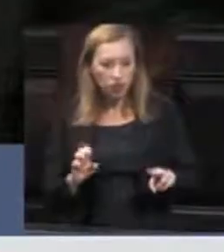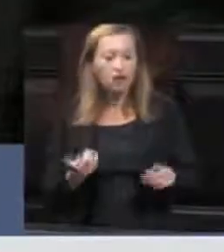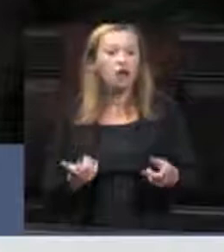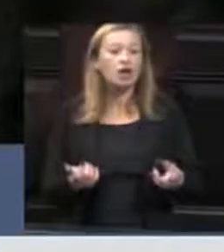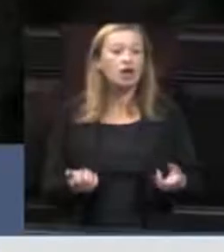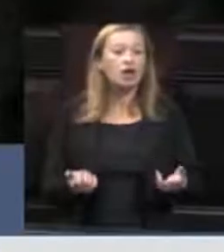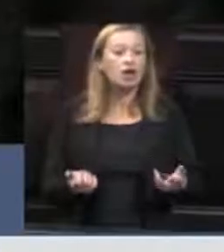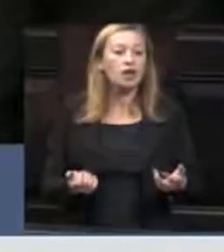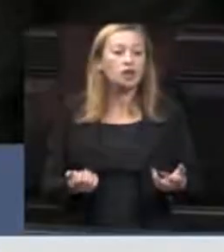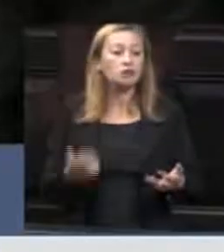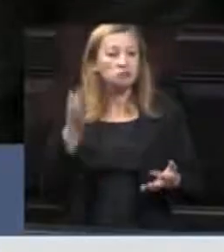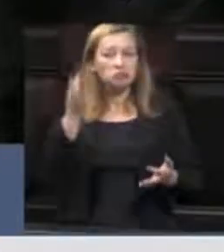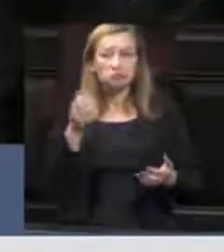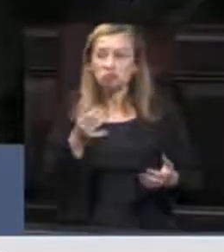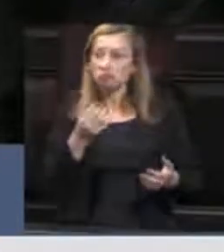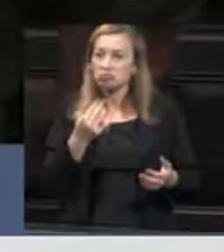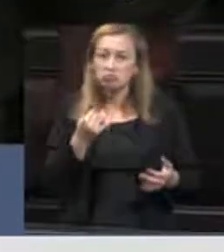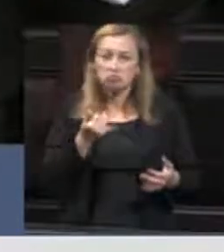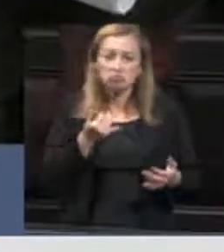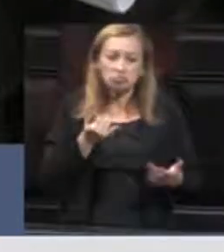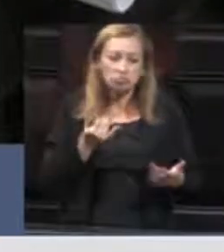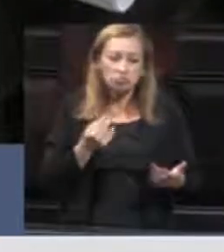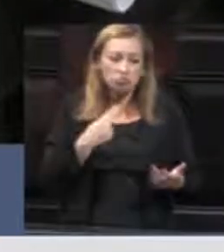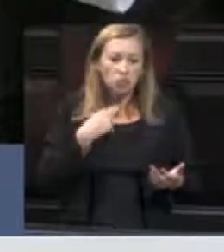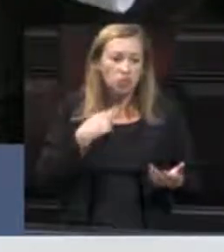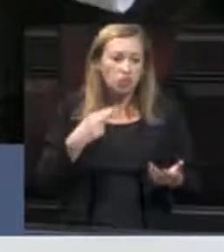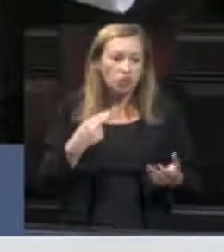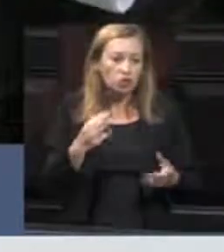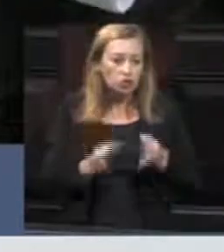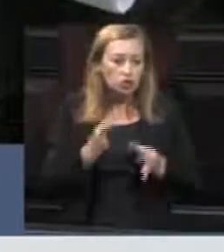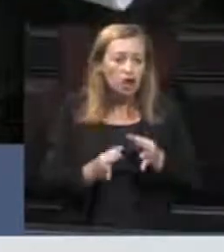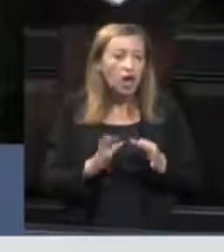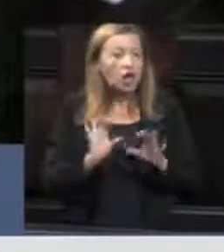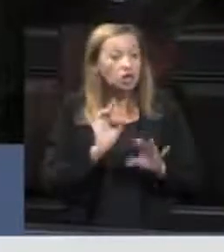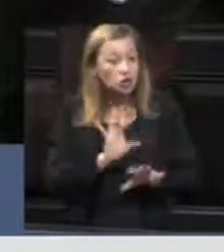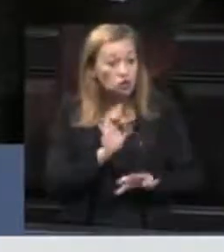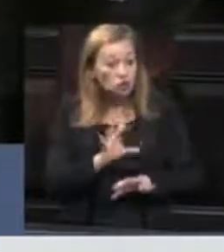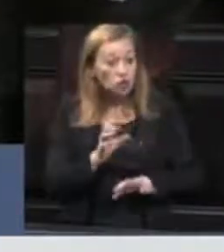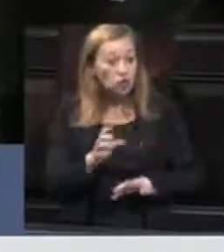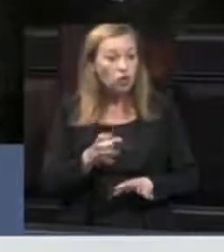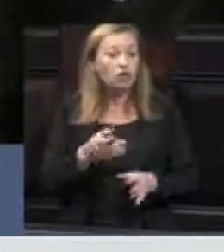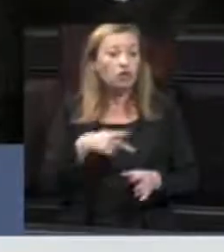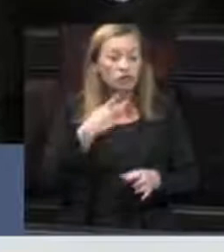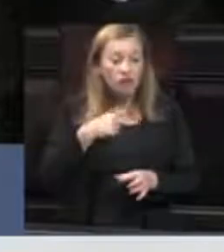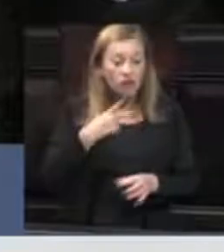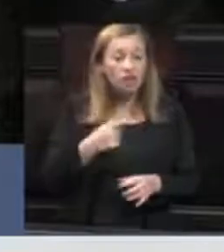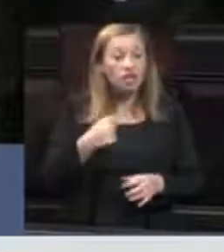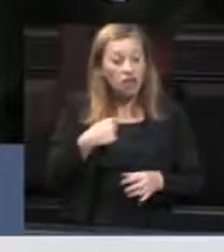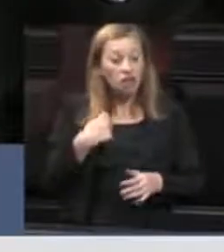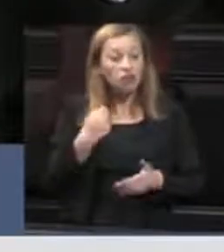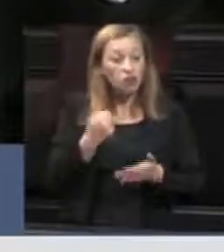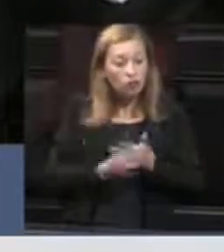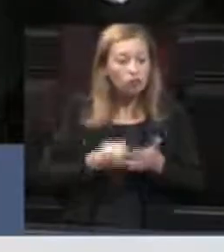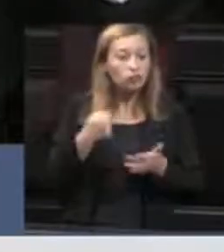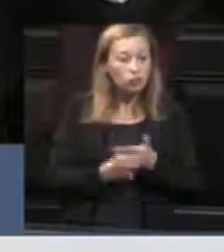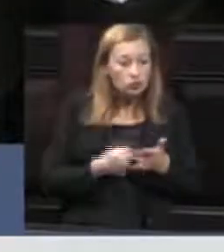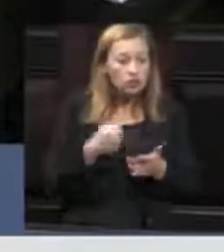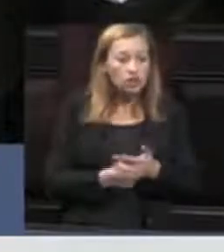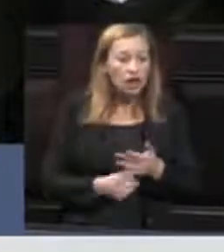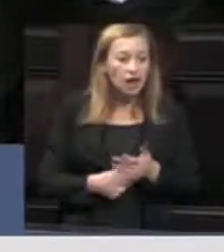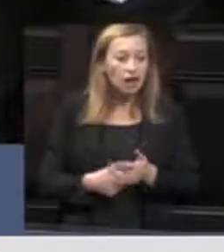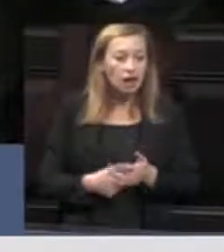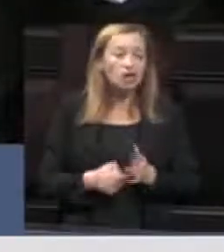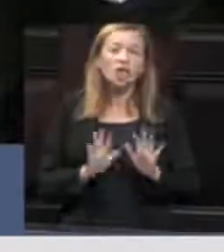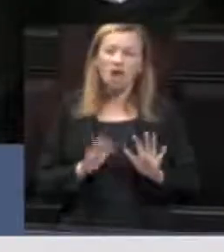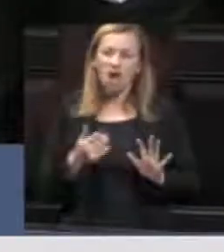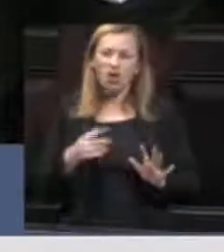aqui para desfazer de carreira nenhuma, só quero dizer, repito, que eu vou brigar, porque eu sou um legalista. E, logicamente, não vou